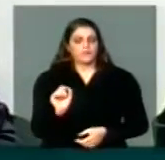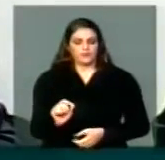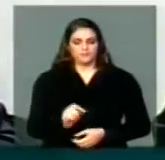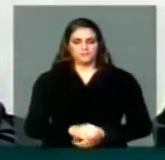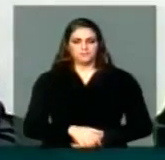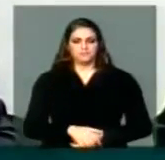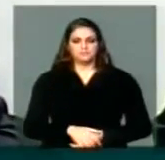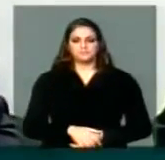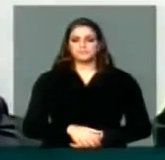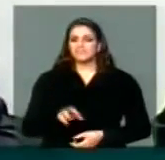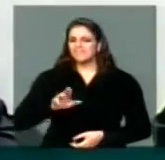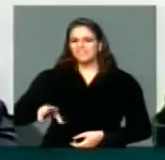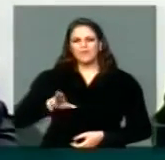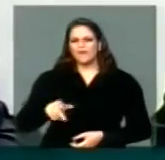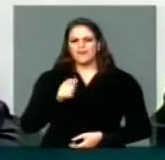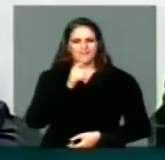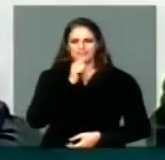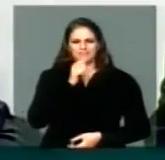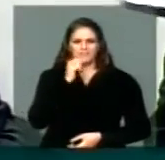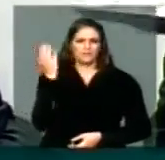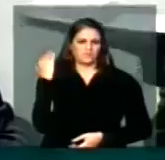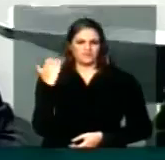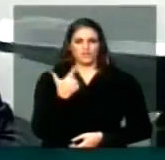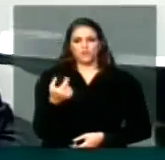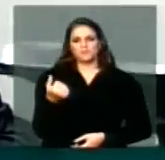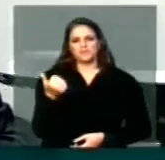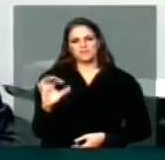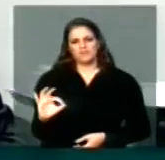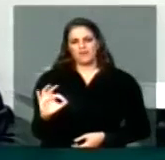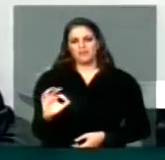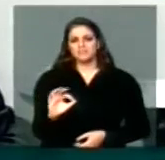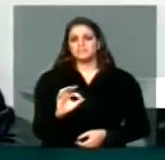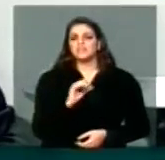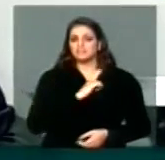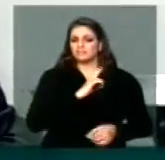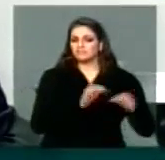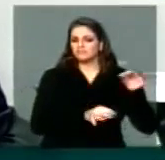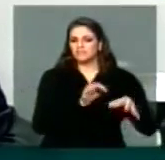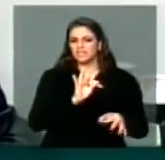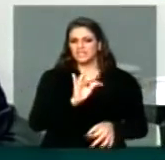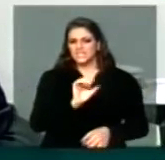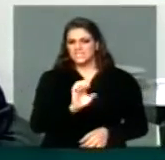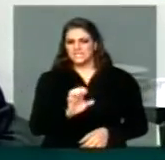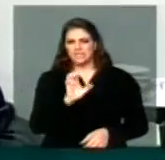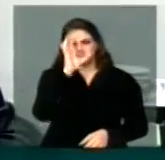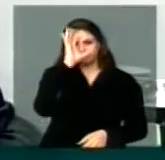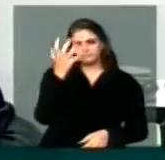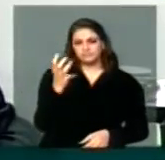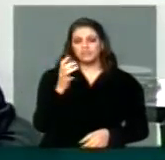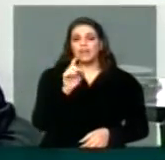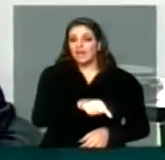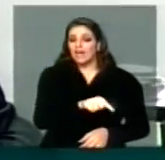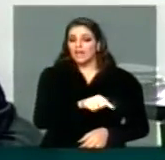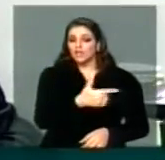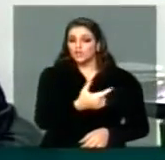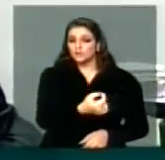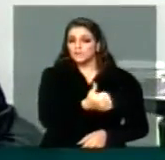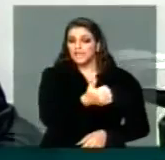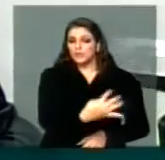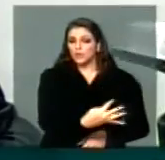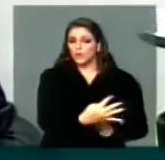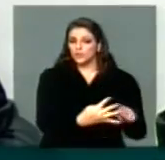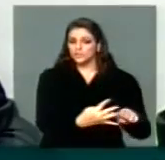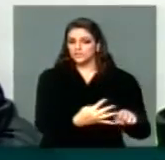não estava em vigor em 2010 a resolução do TSE feitas para a eleição de 2014, que